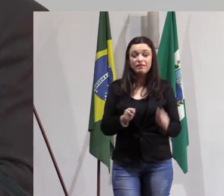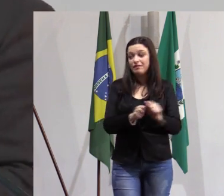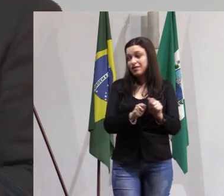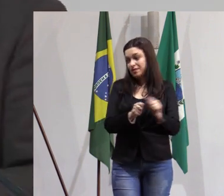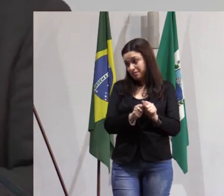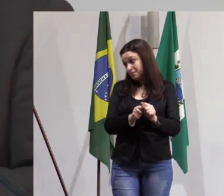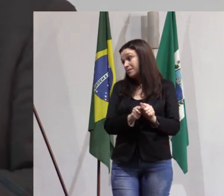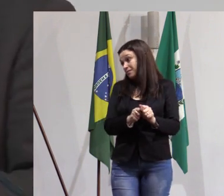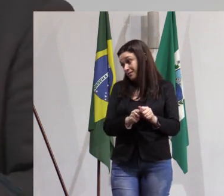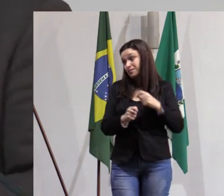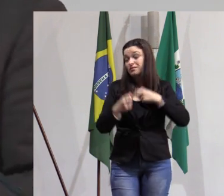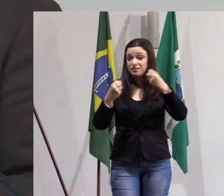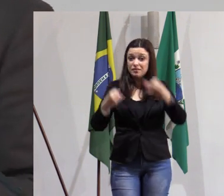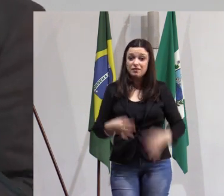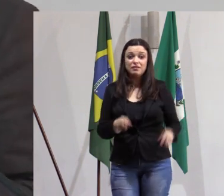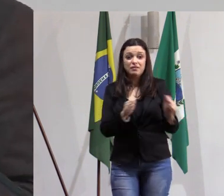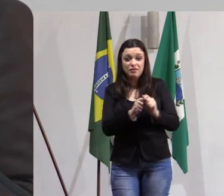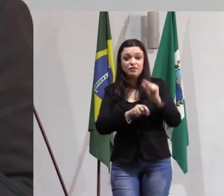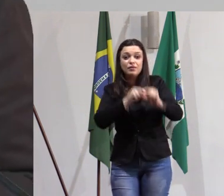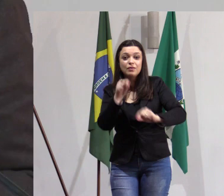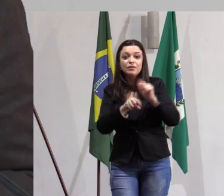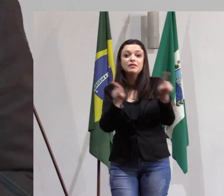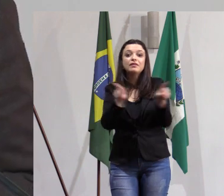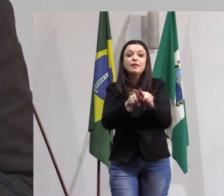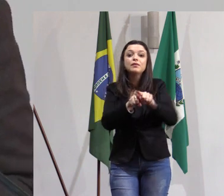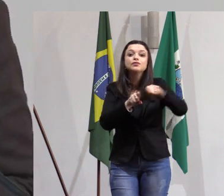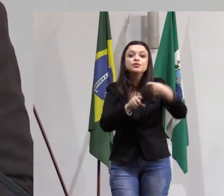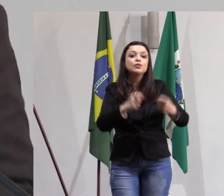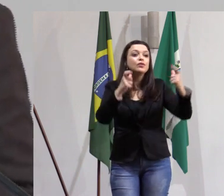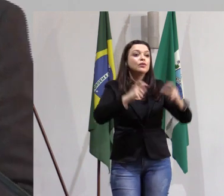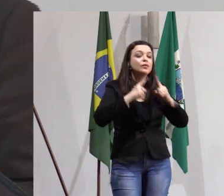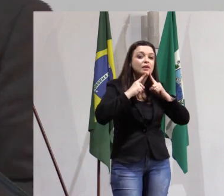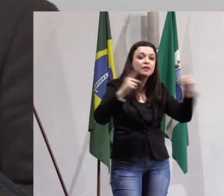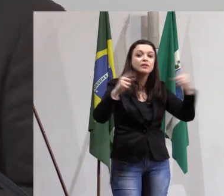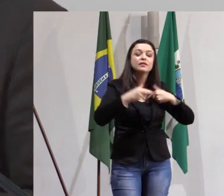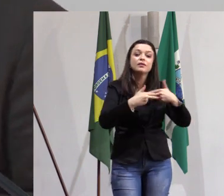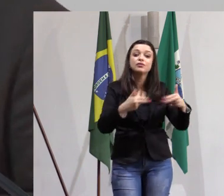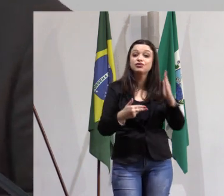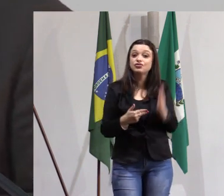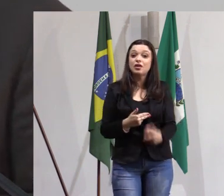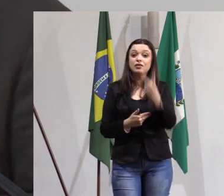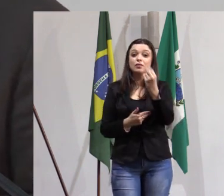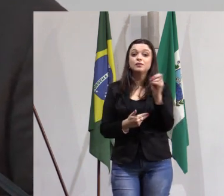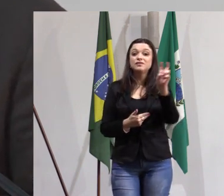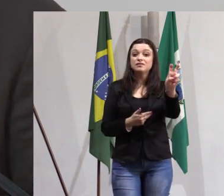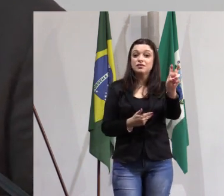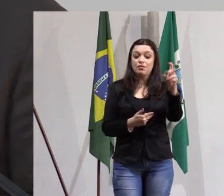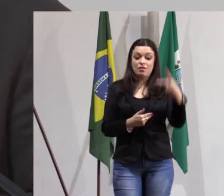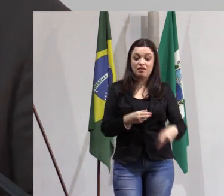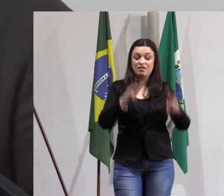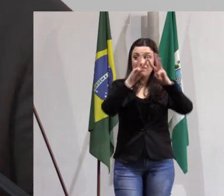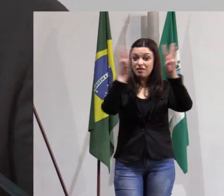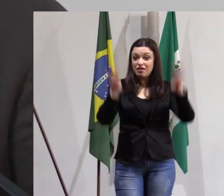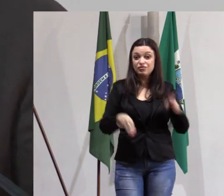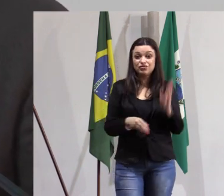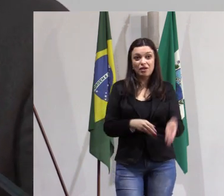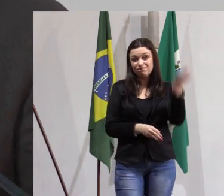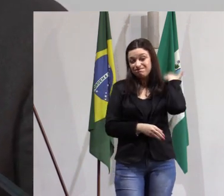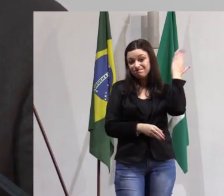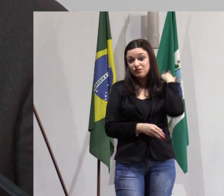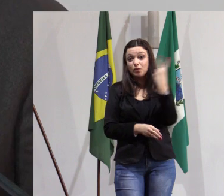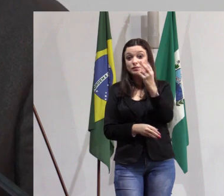A previsão da existência de ouvidorias. A Universidade Federal do Paraná tem ouvidorias desde 2005. Já existe uma